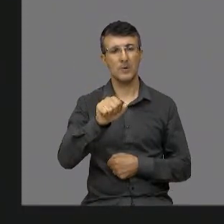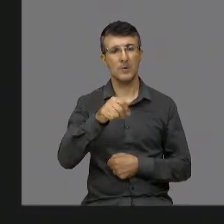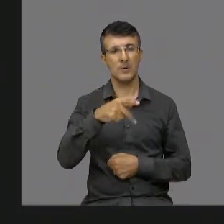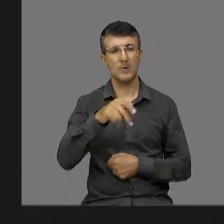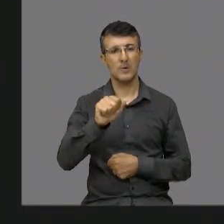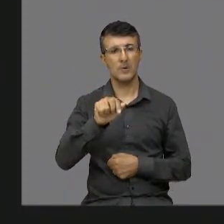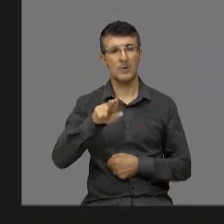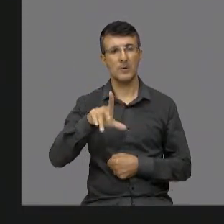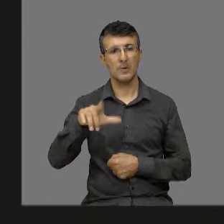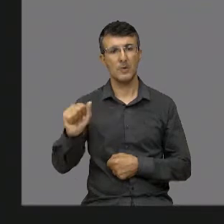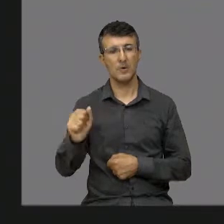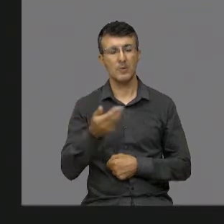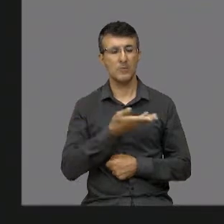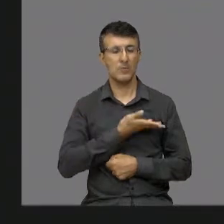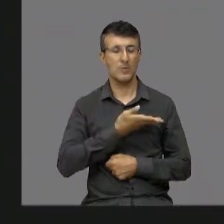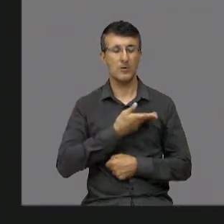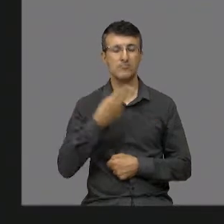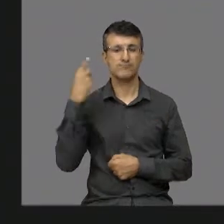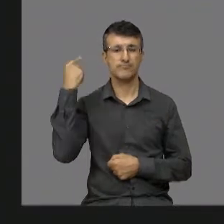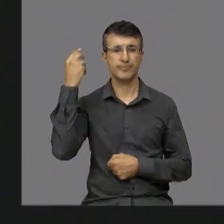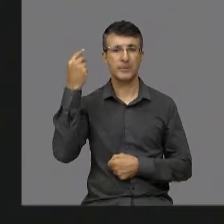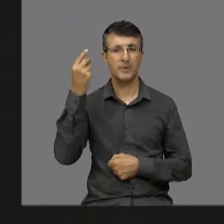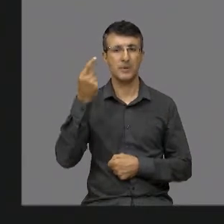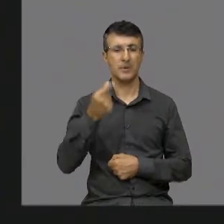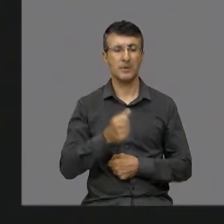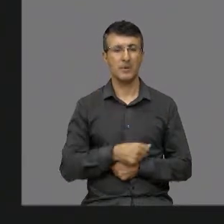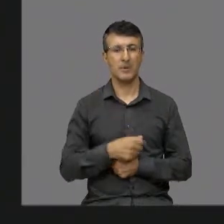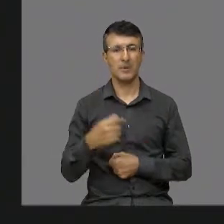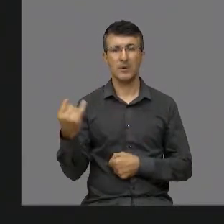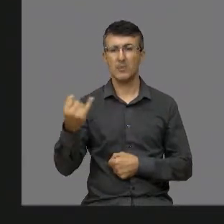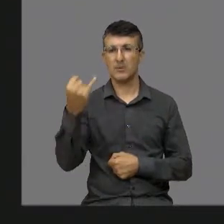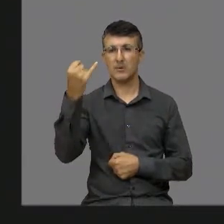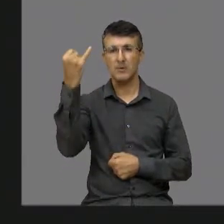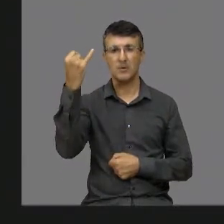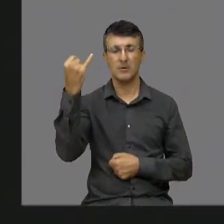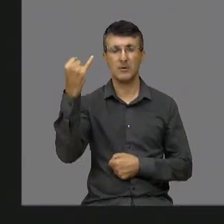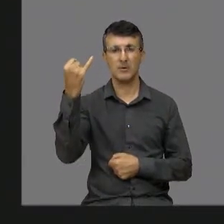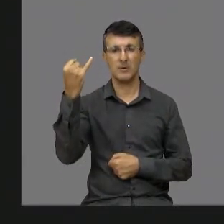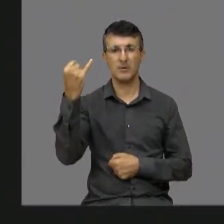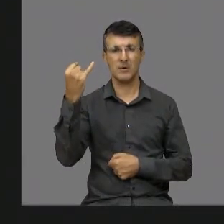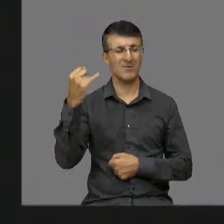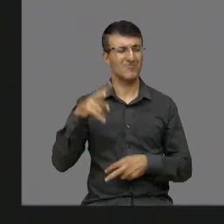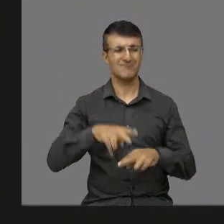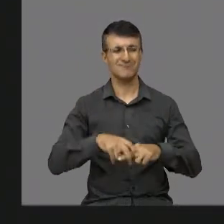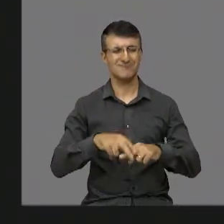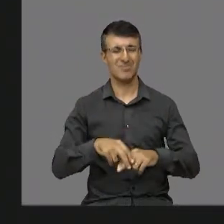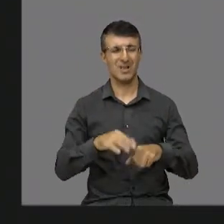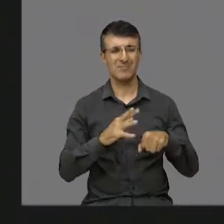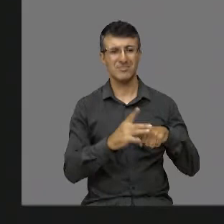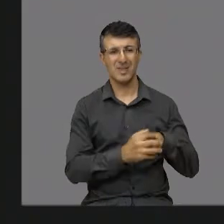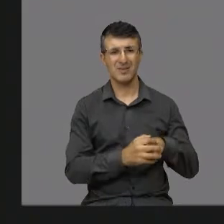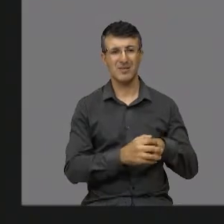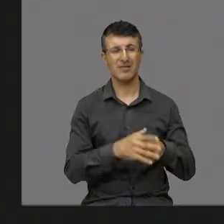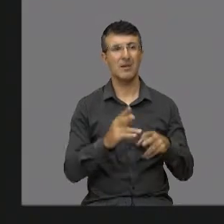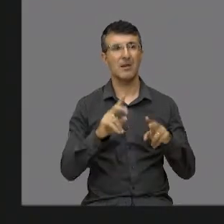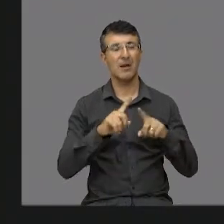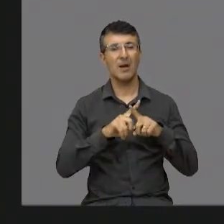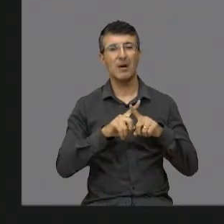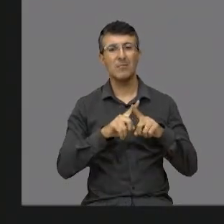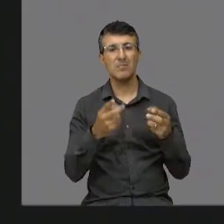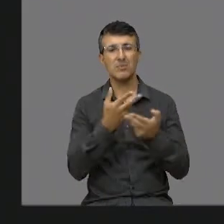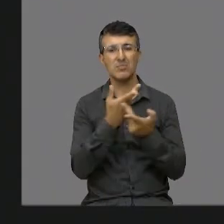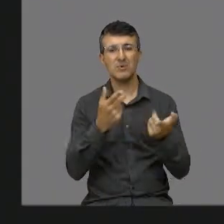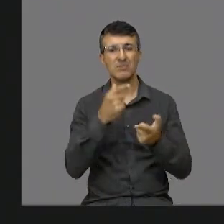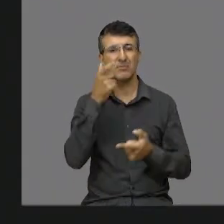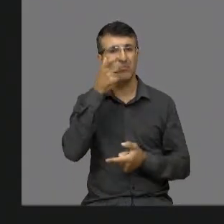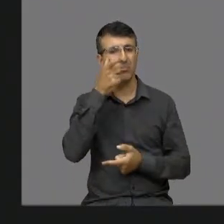suma importância esse encontro aqui, não só por causa da pandemia, mas é pelo que a gente está vendo dia a dia aí. Cada